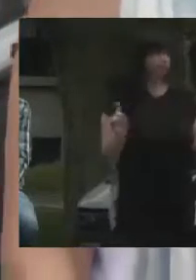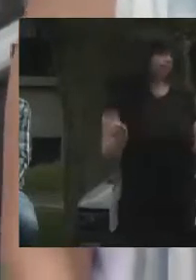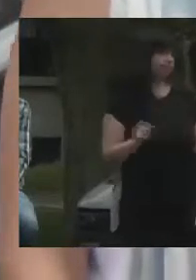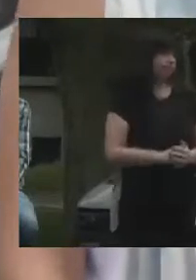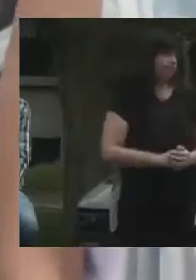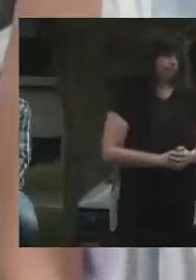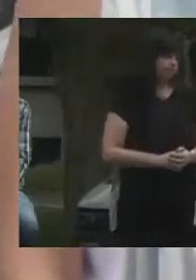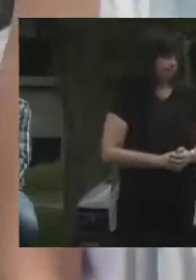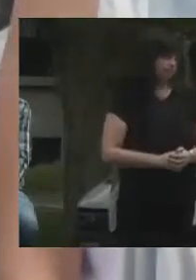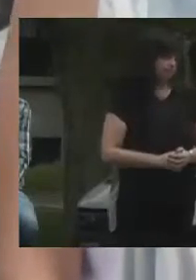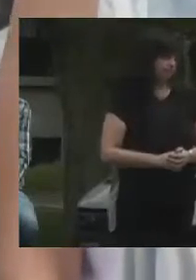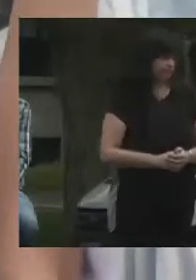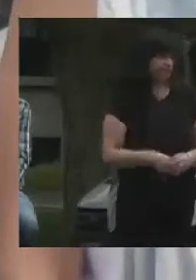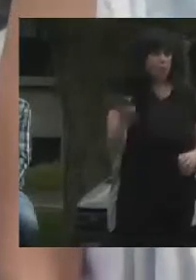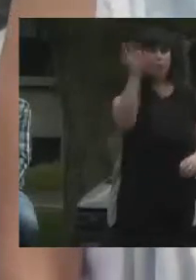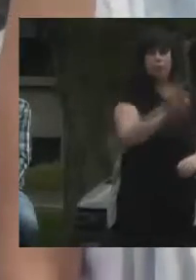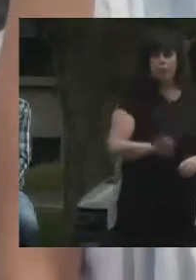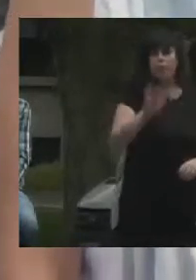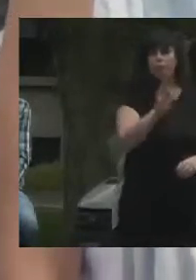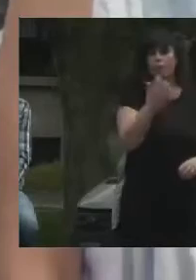Ou loitando